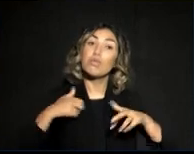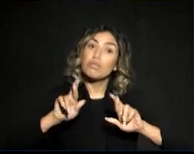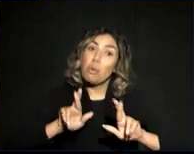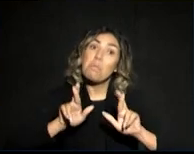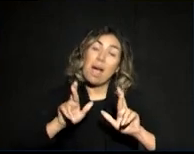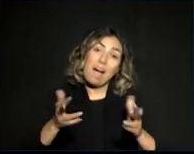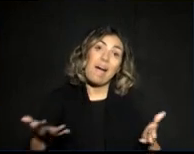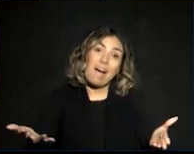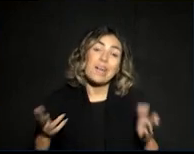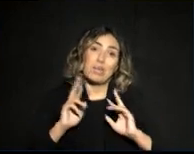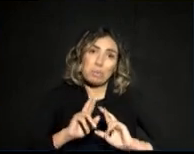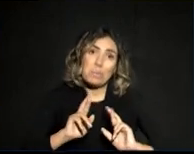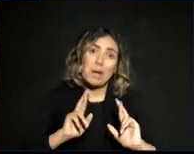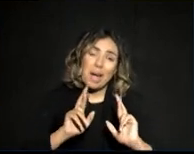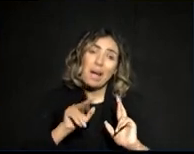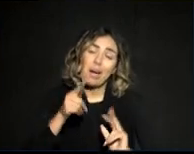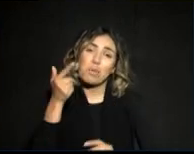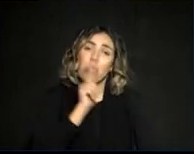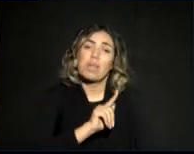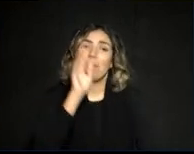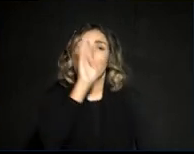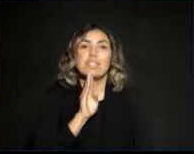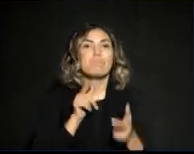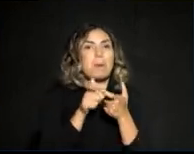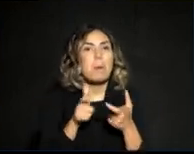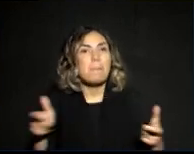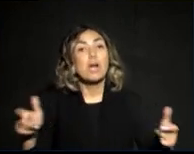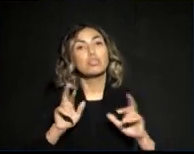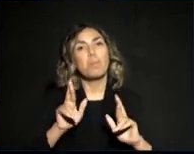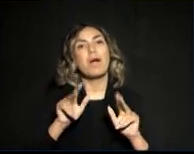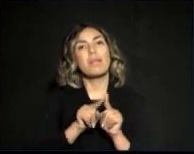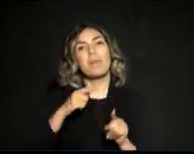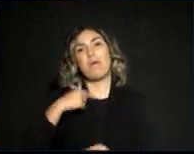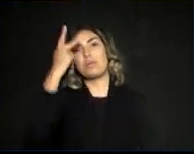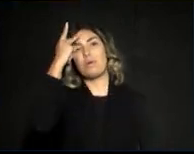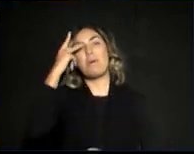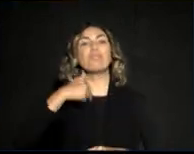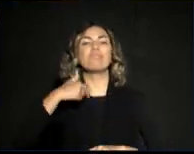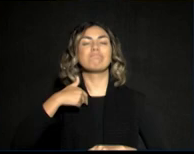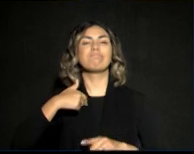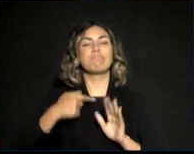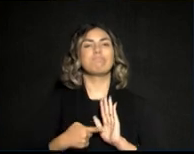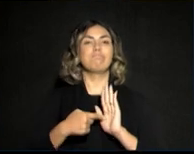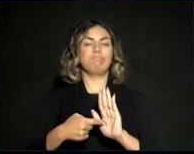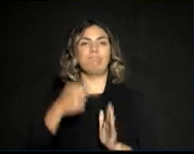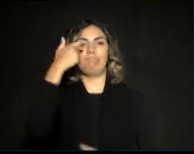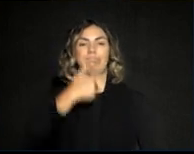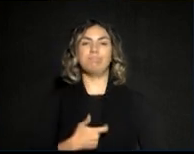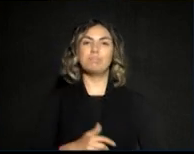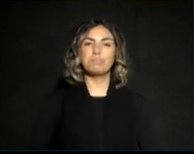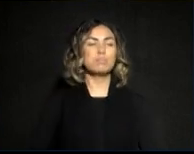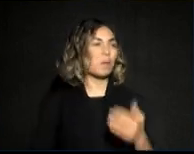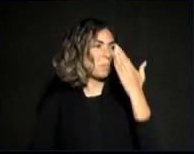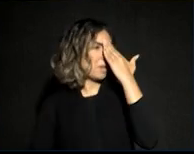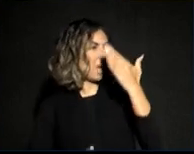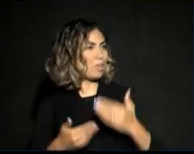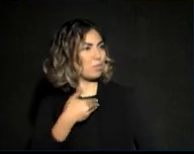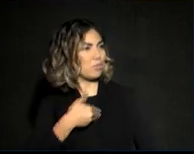espero que aconteça e espero estar lá representando São Paulo muito obrigada Governador